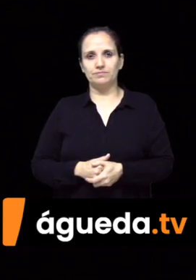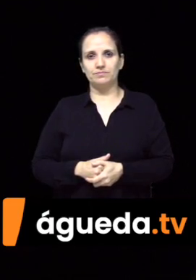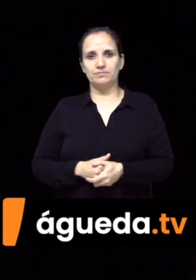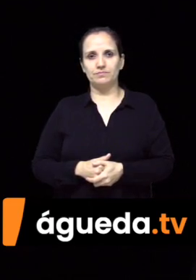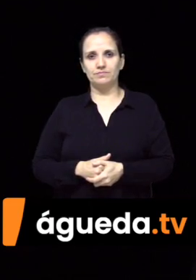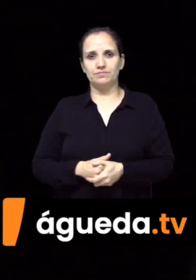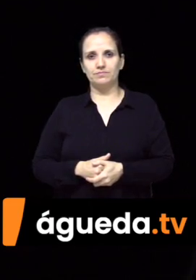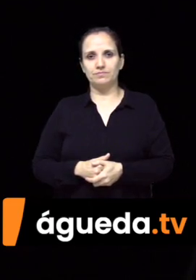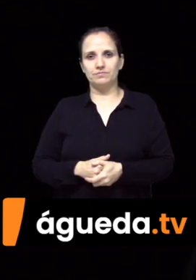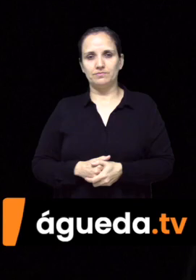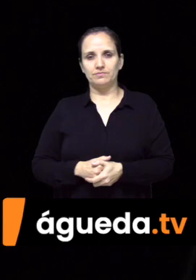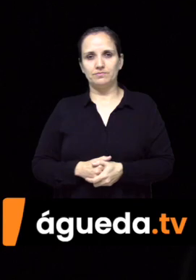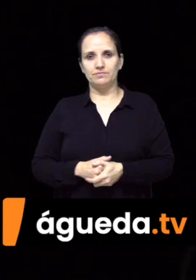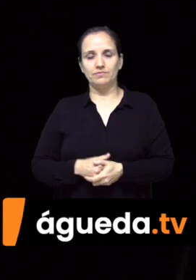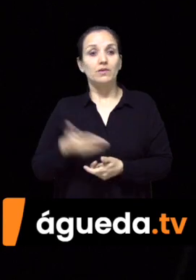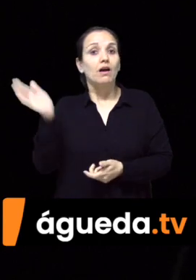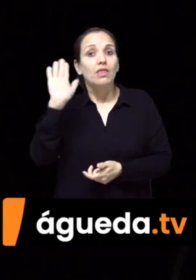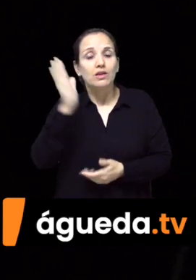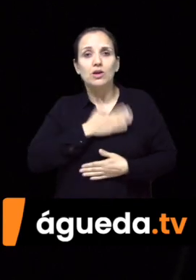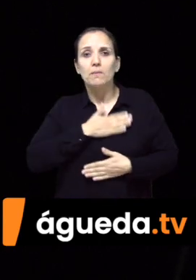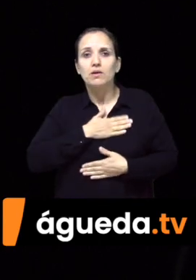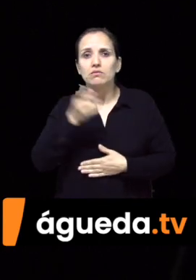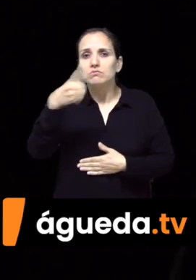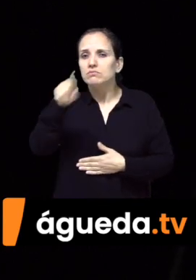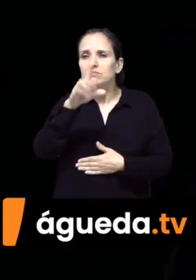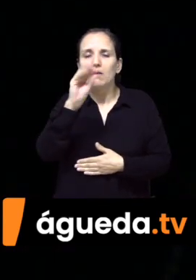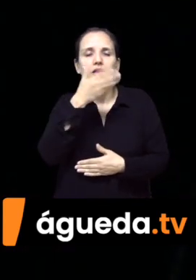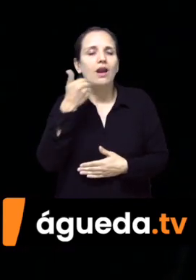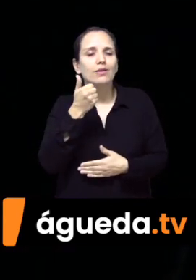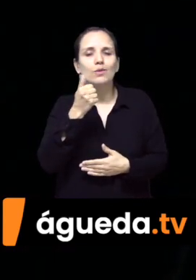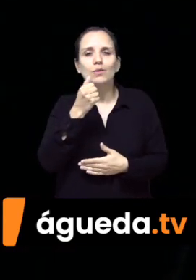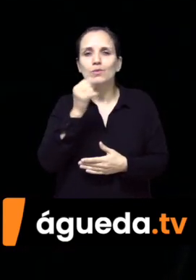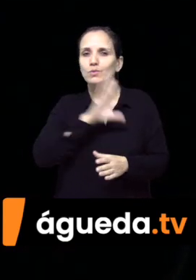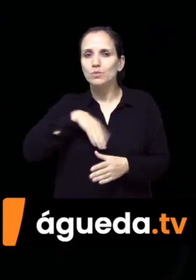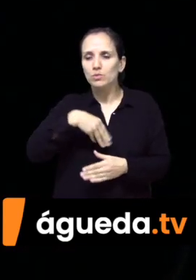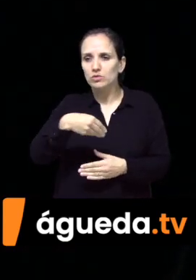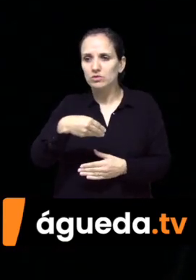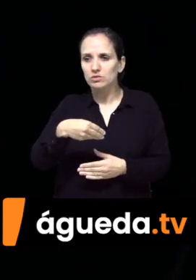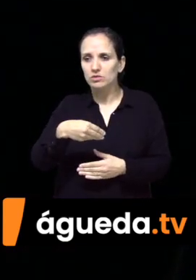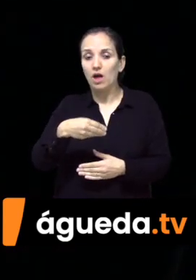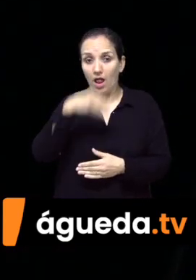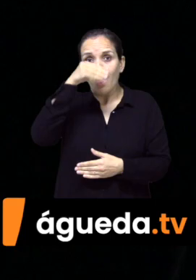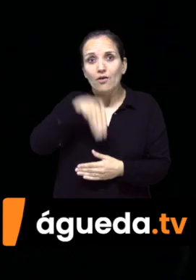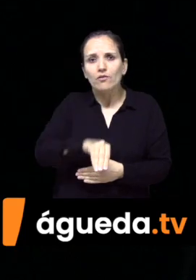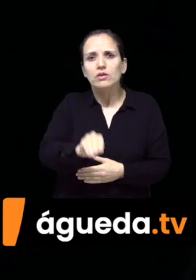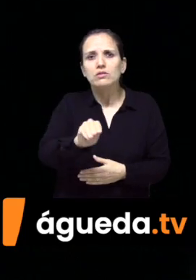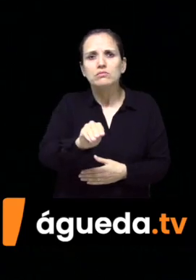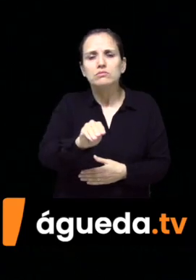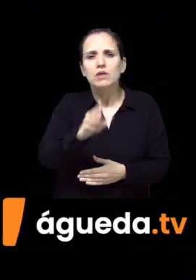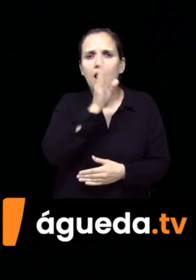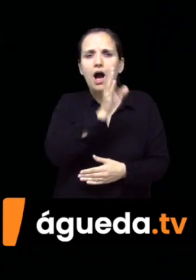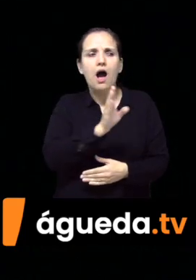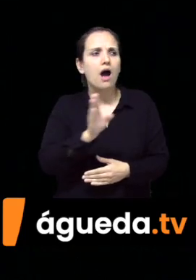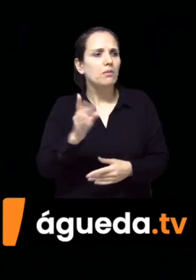eu o abraçava. Adeus, amigo. Você é a coisa mais linda do mundo. Ao elefante, historicamente acostumado à